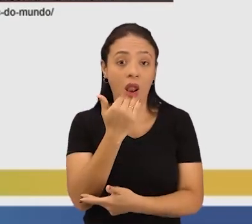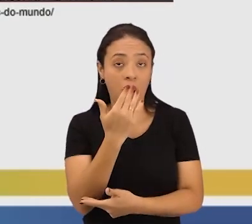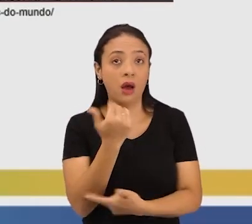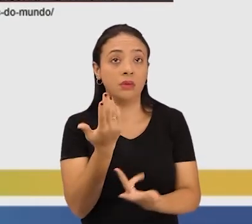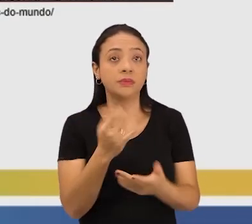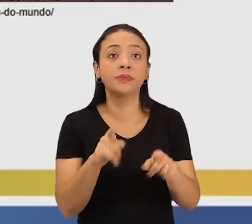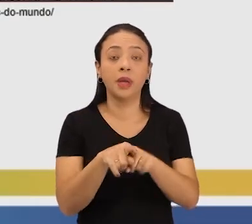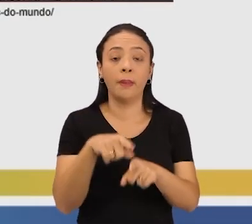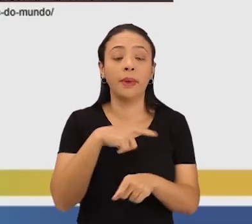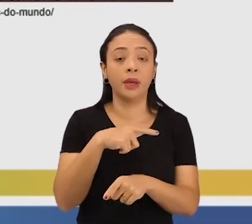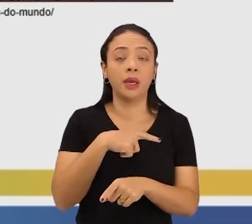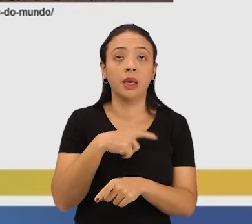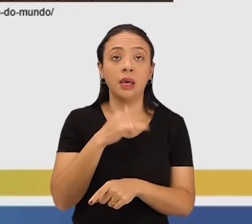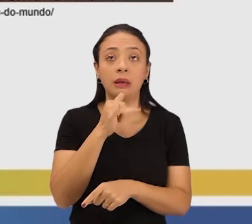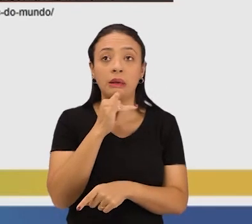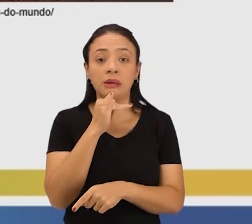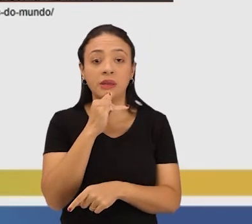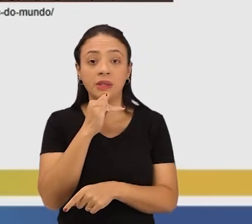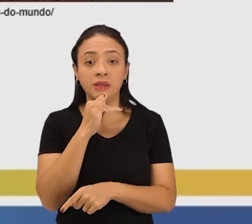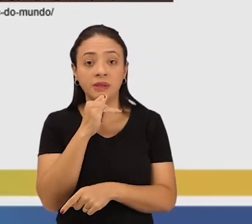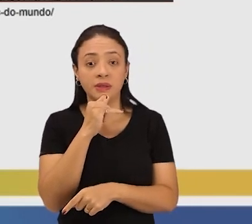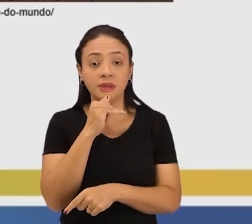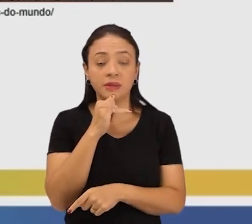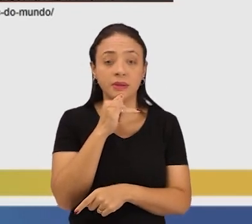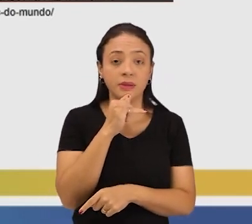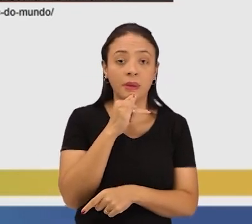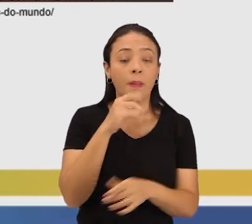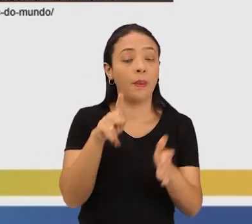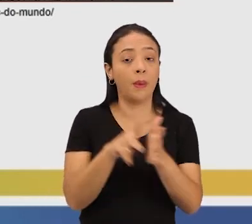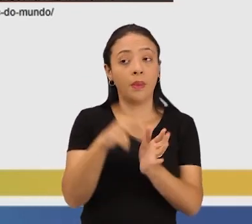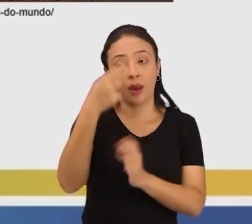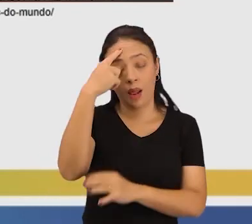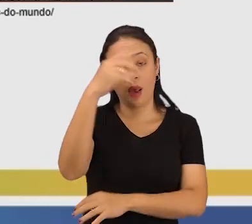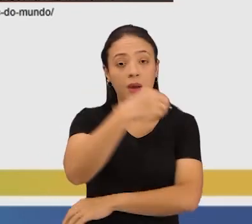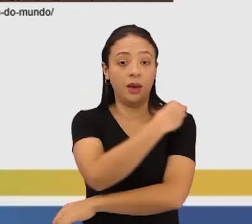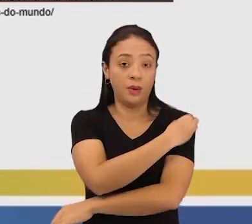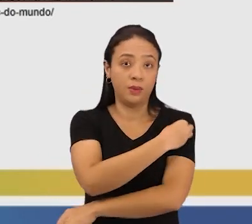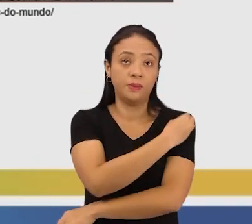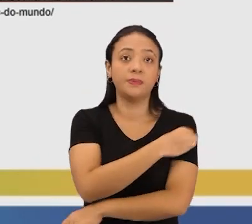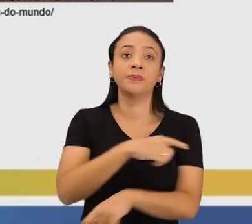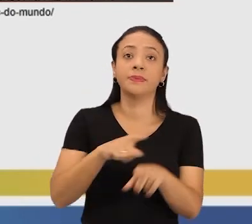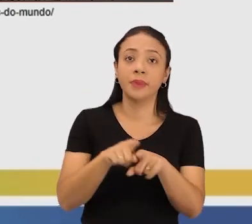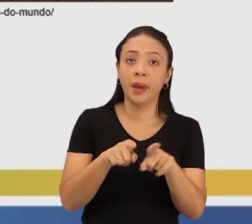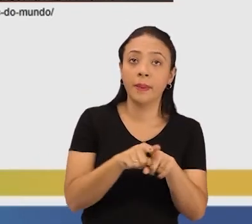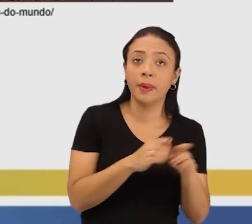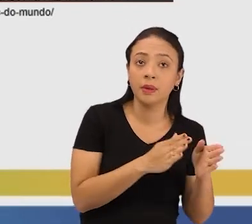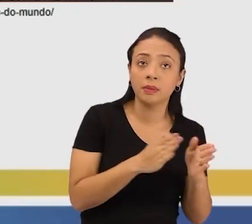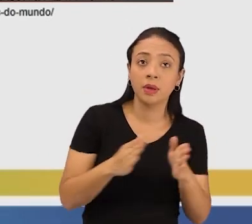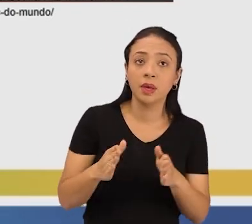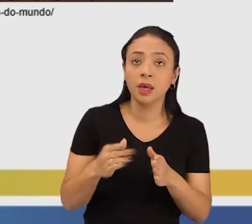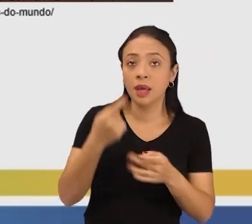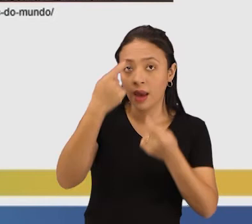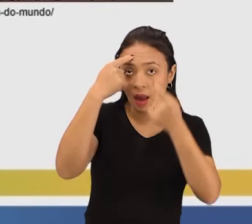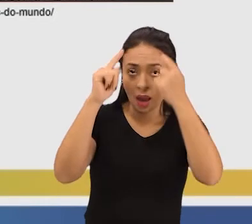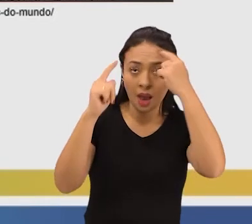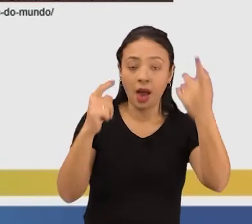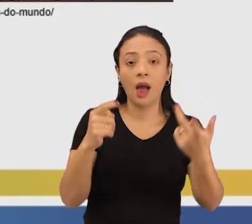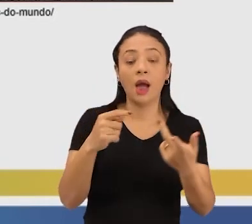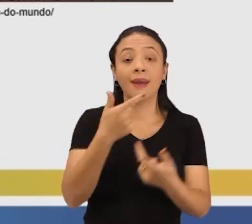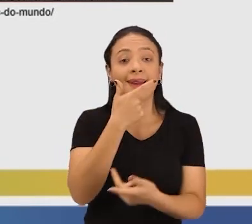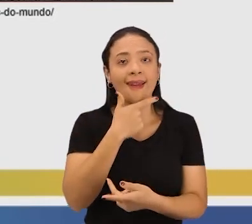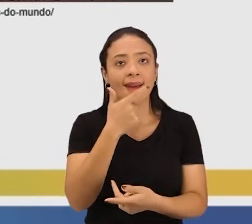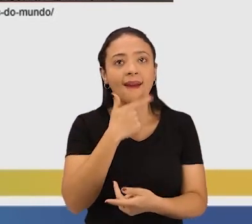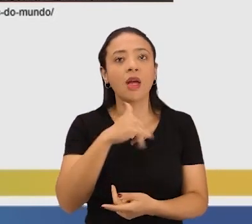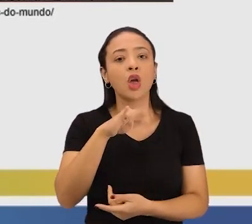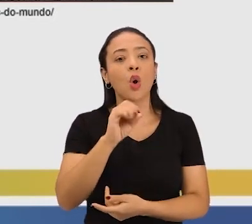Está presente aí, por exemplo, no processo de fermentação alcoólica, no processo de produção de coalhadas,